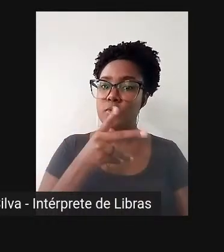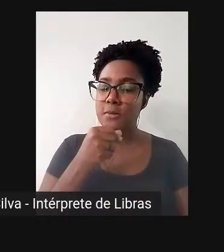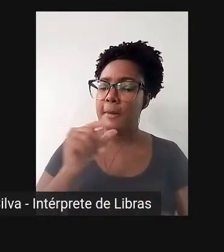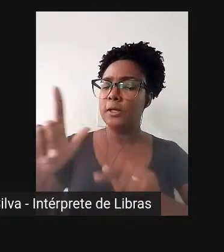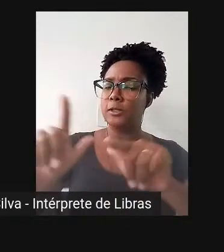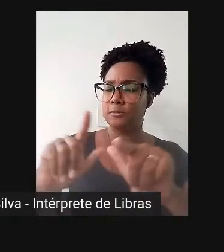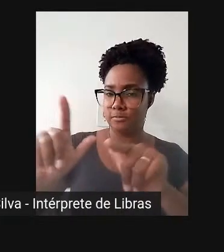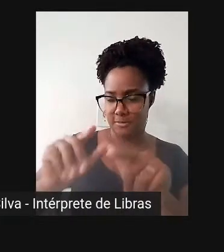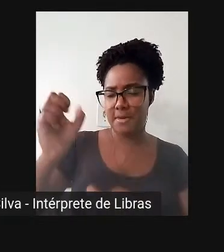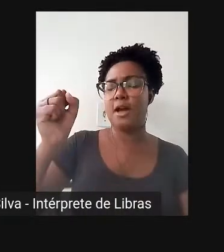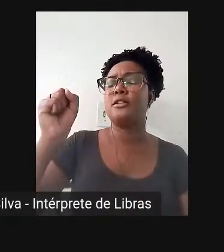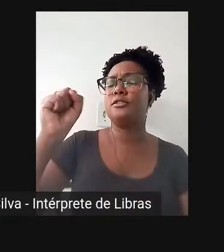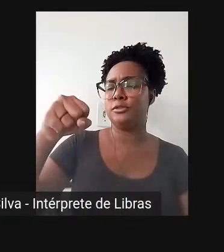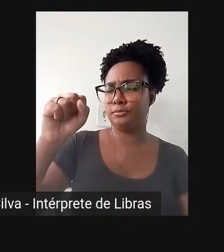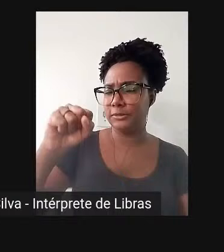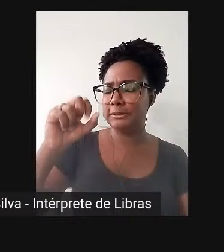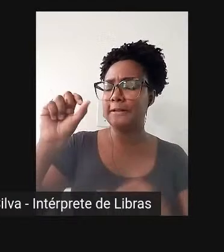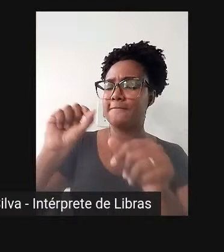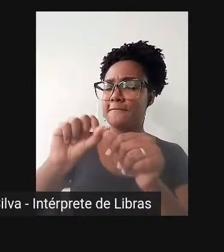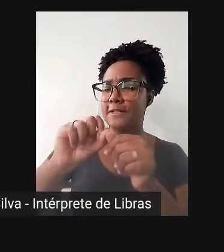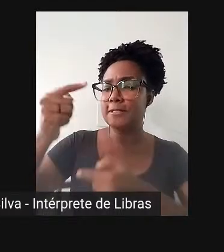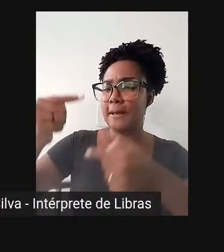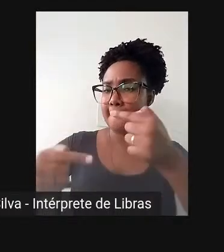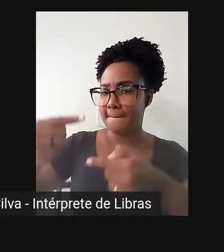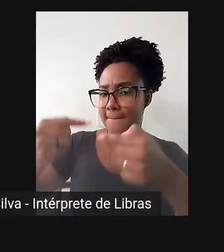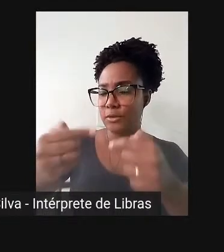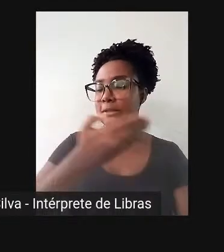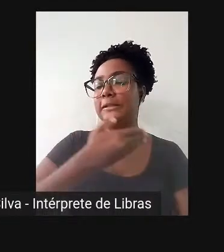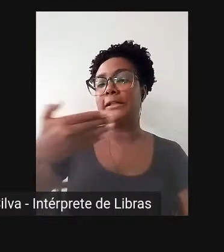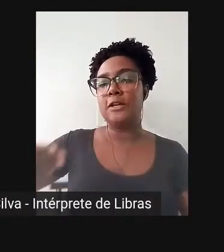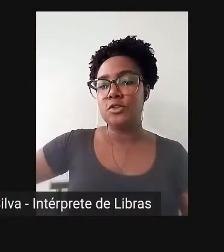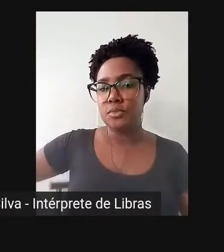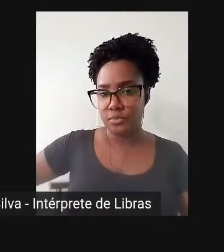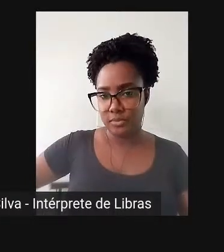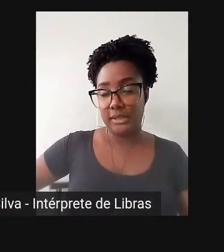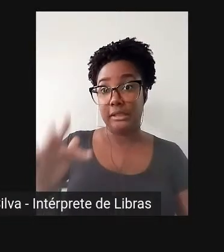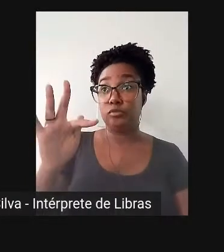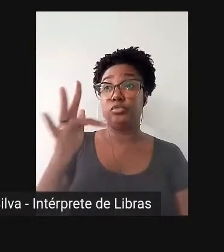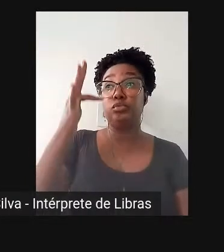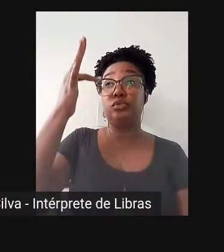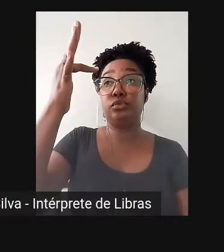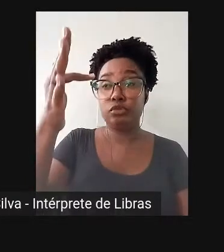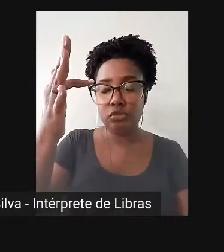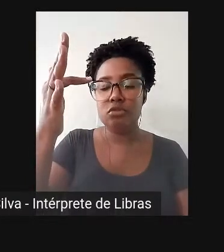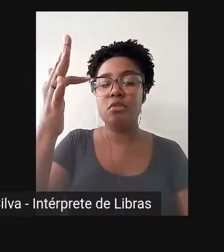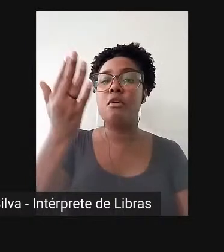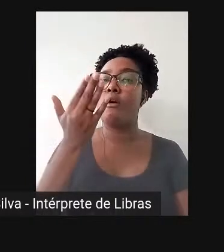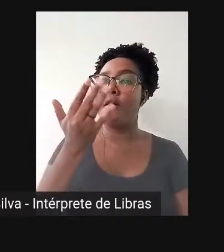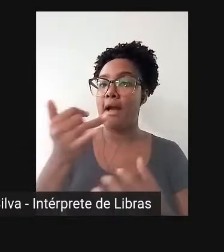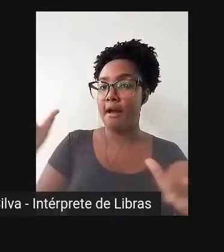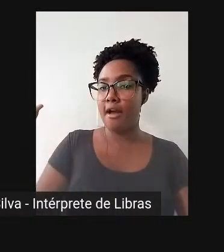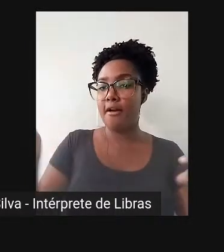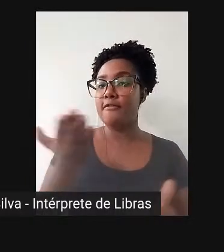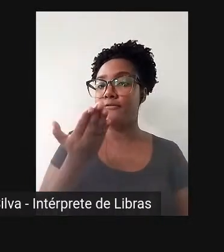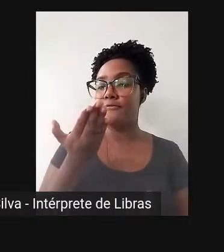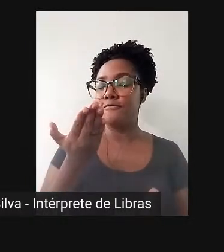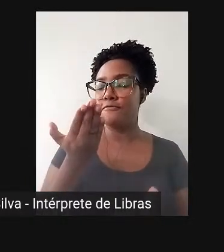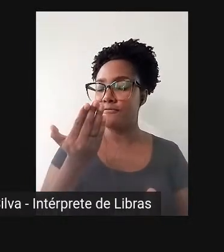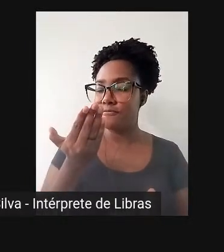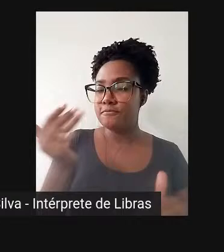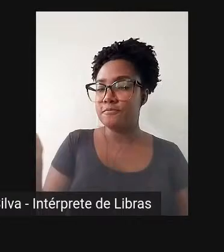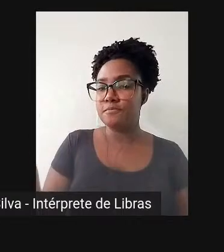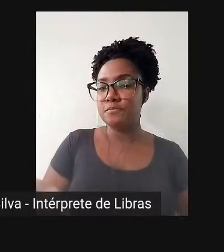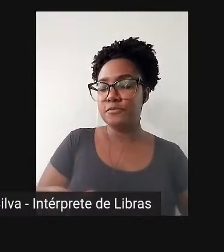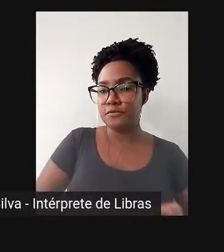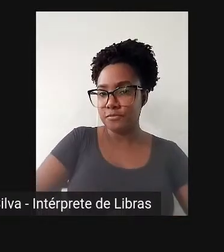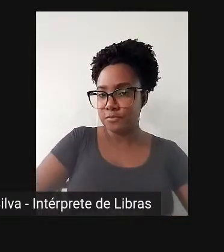das políticas públicas que vão levar à erradicação da fome no mundo, porque é possível, né? Já está mais do que